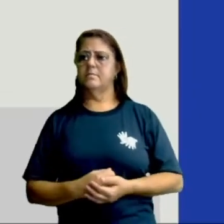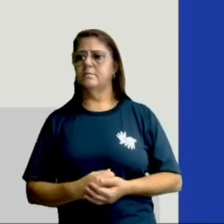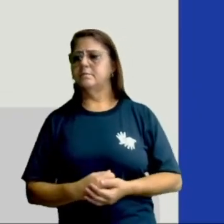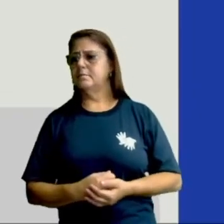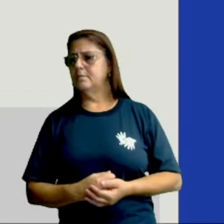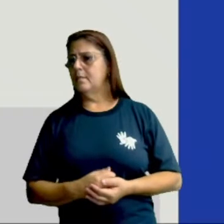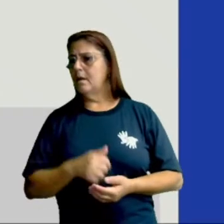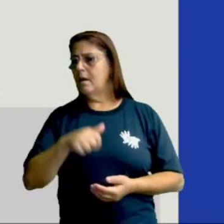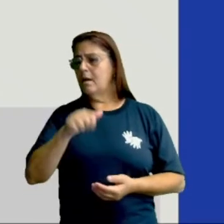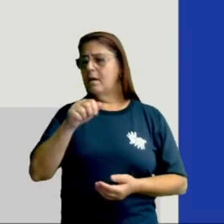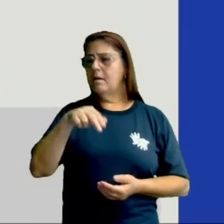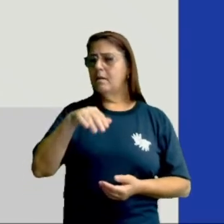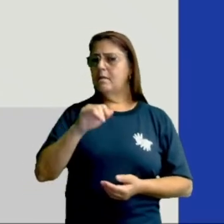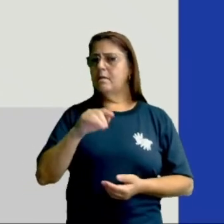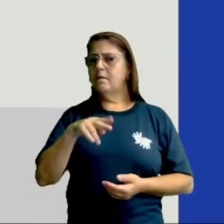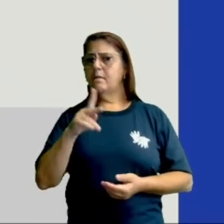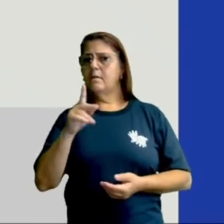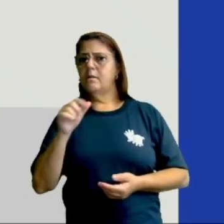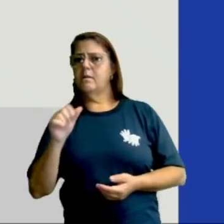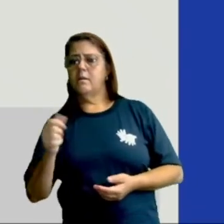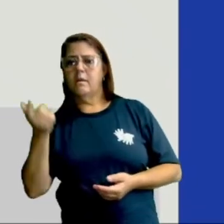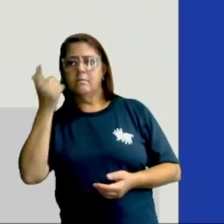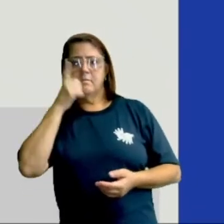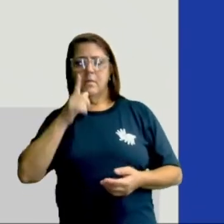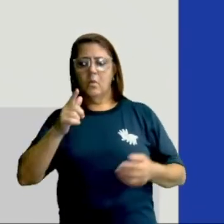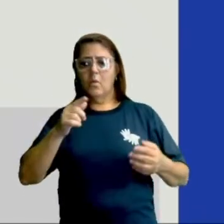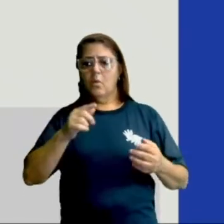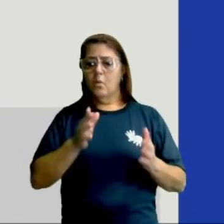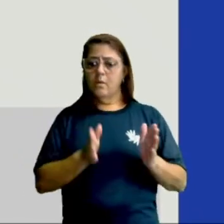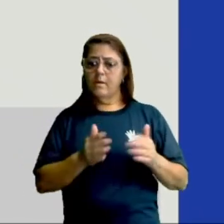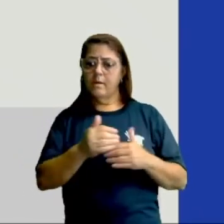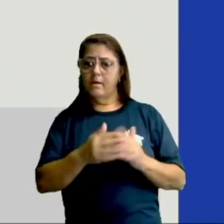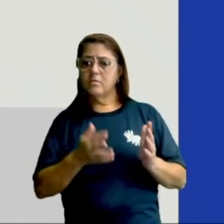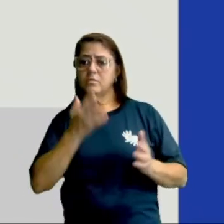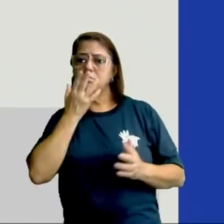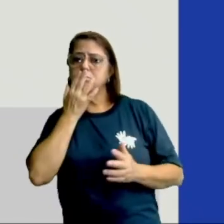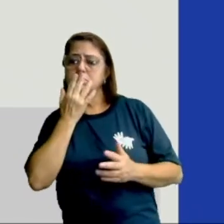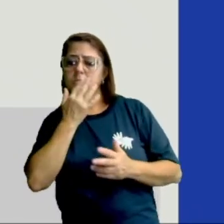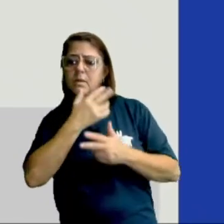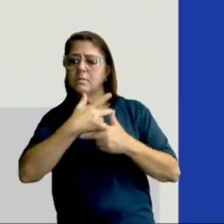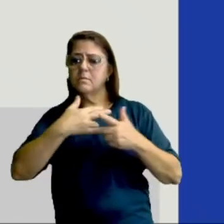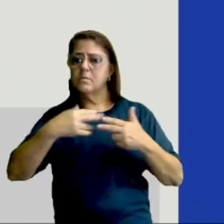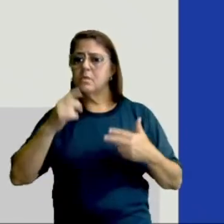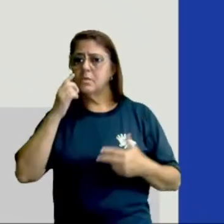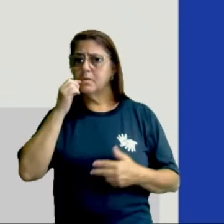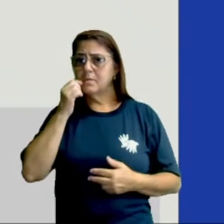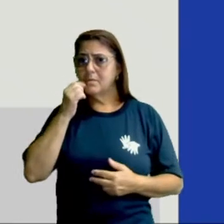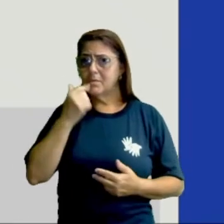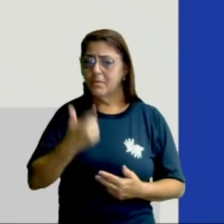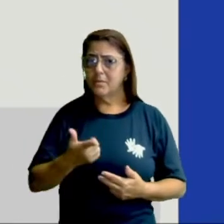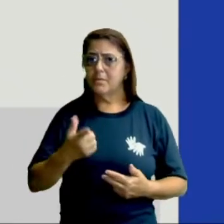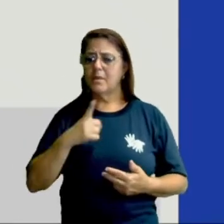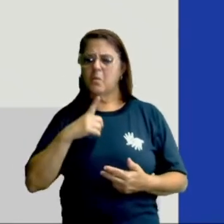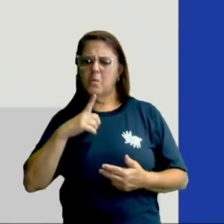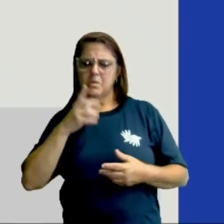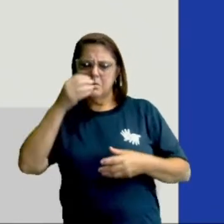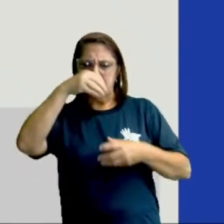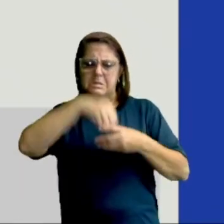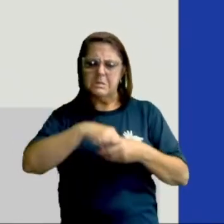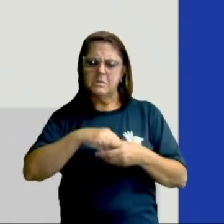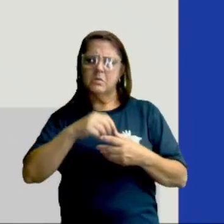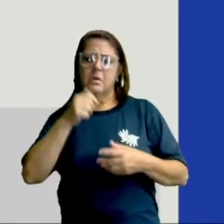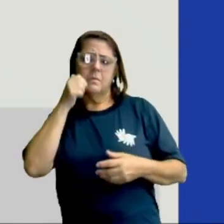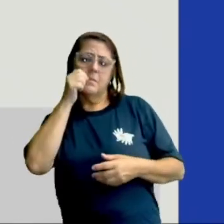tela. Aninha ganhou uma caixa de lápis de cor. Para saber quantos lápis há nela, sua